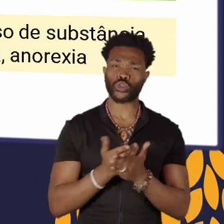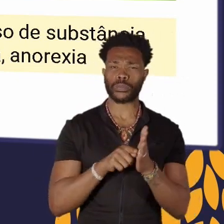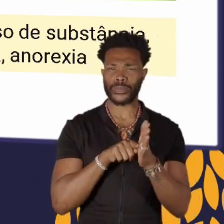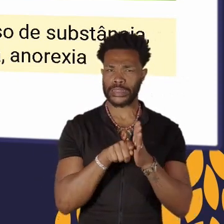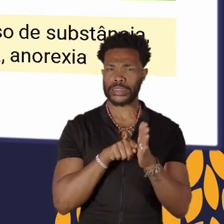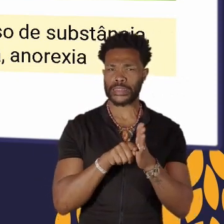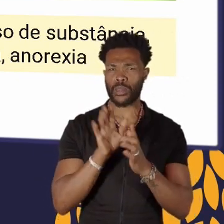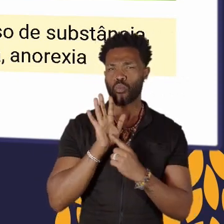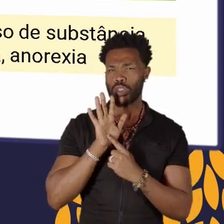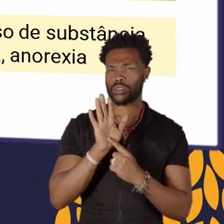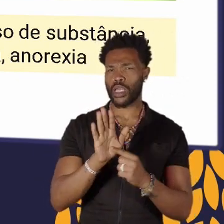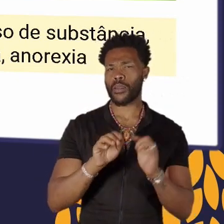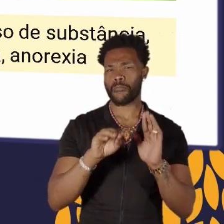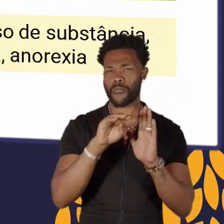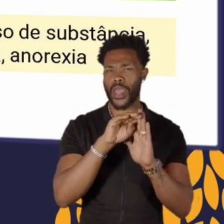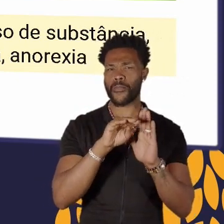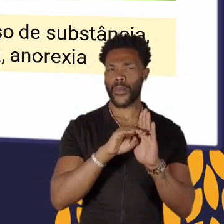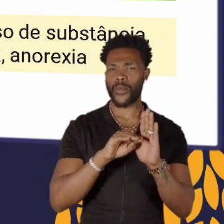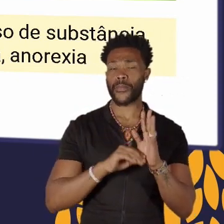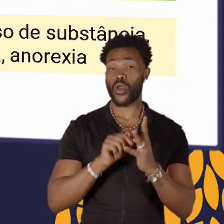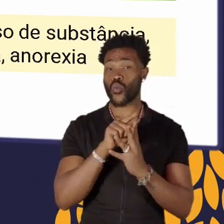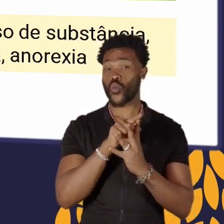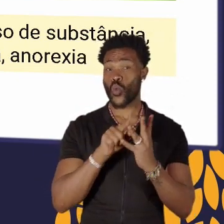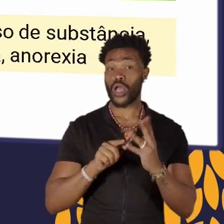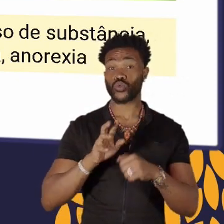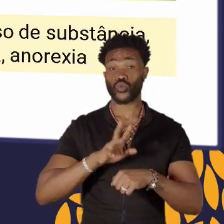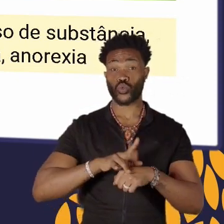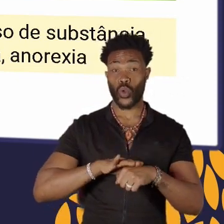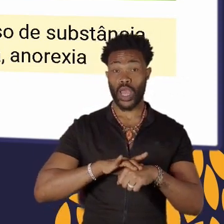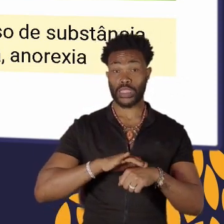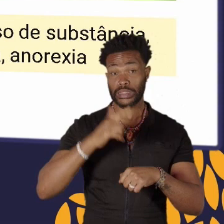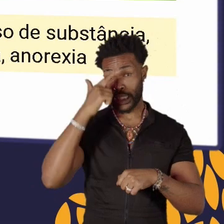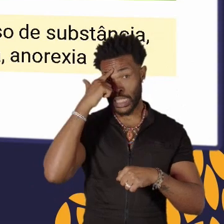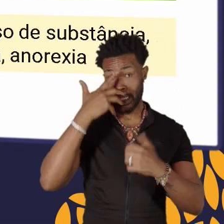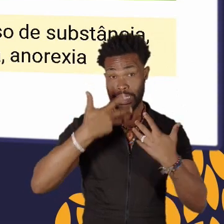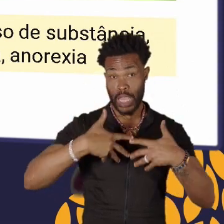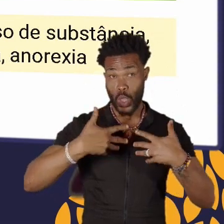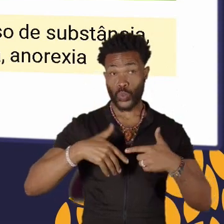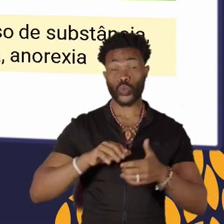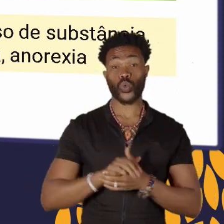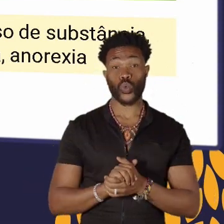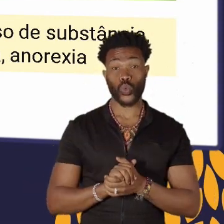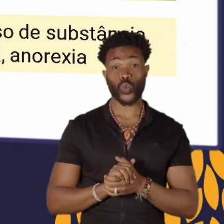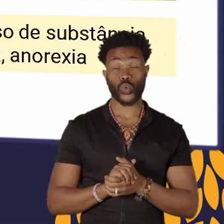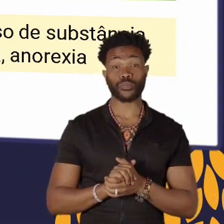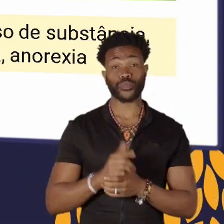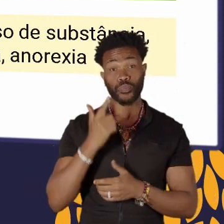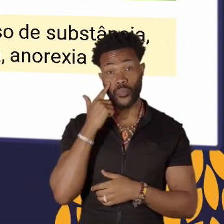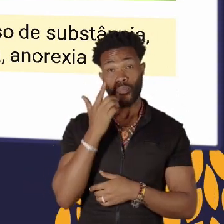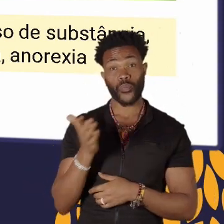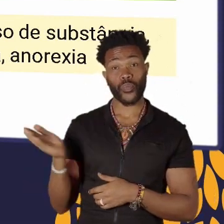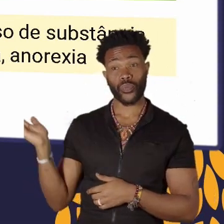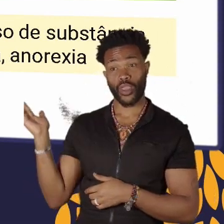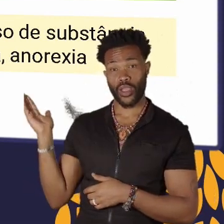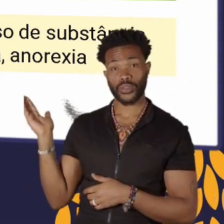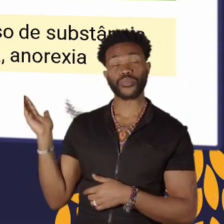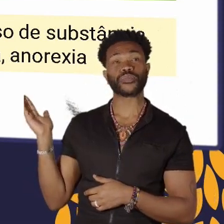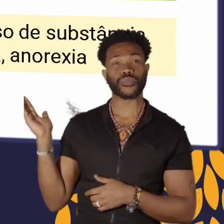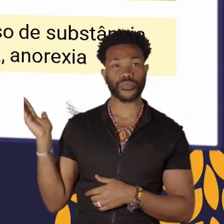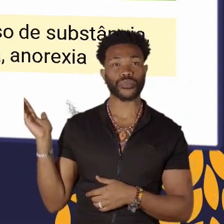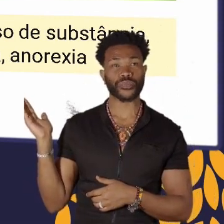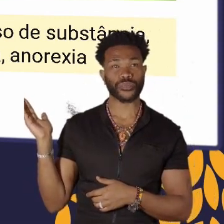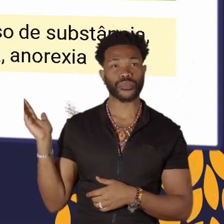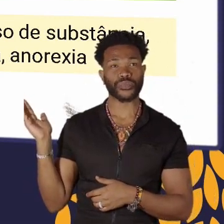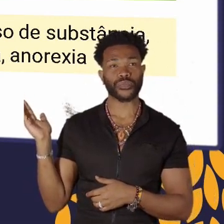trazer essas nesses 4 blocos de doenças do neurodesenvolvimento, neurológicas, degenerativas, doenças autoimunes,